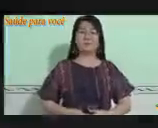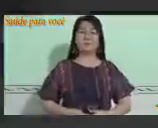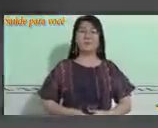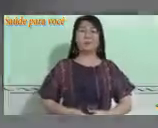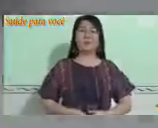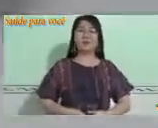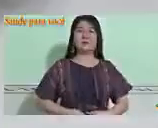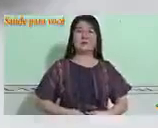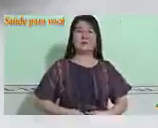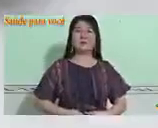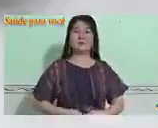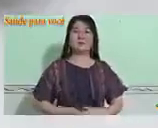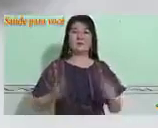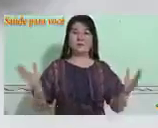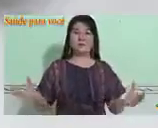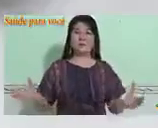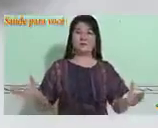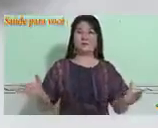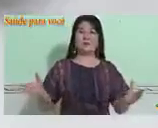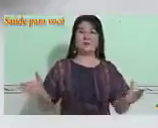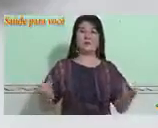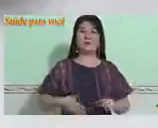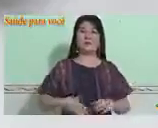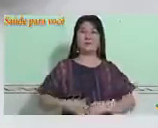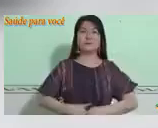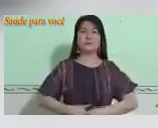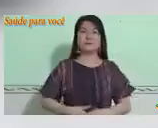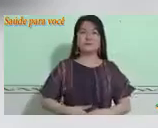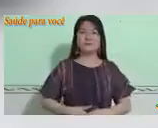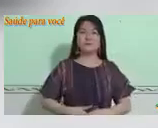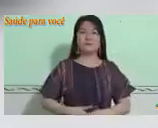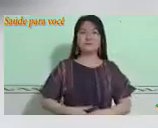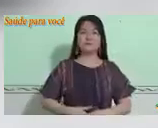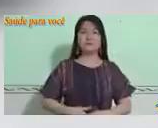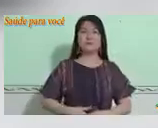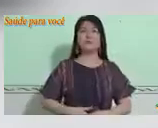TE acento agudo 15 minutos, vírgula,